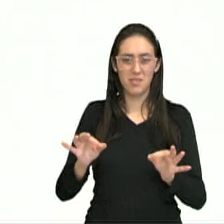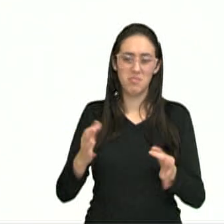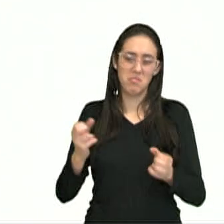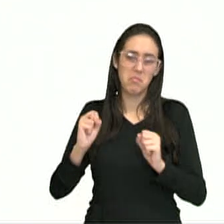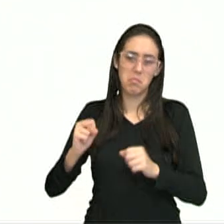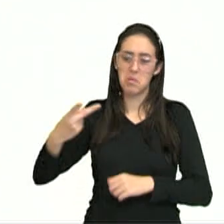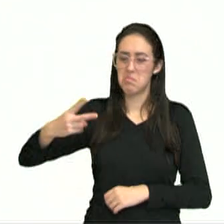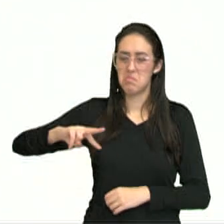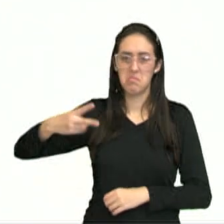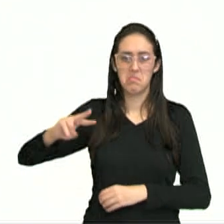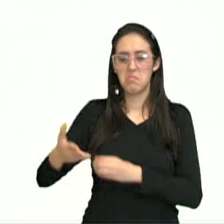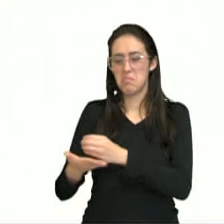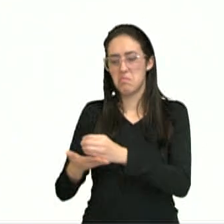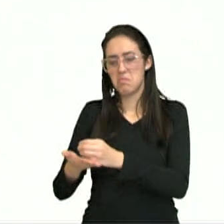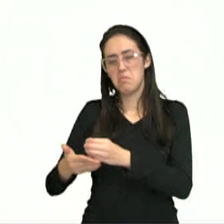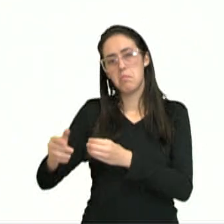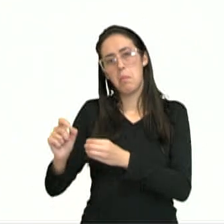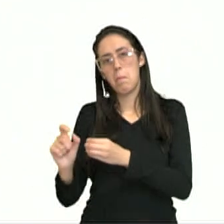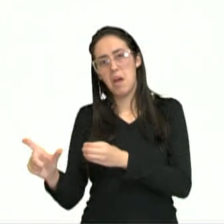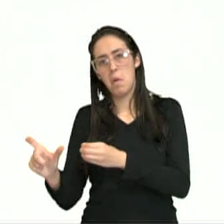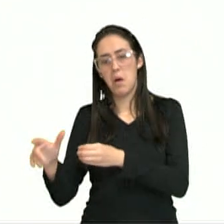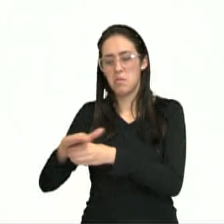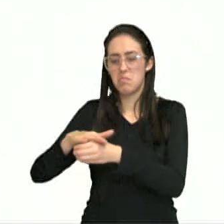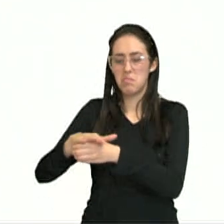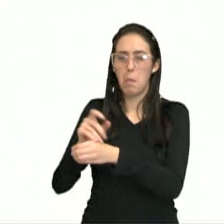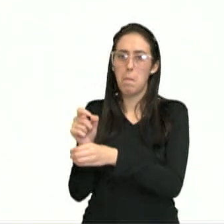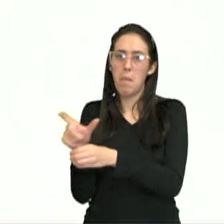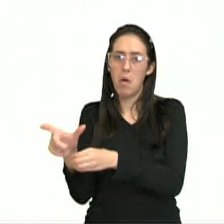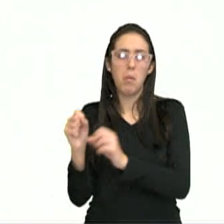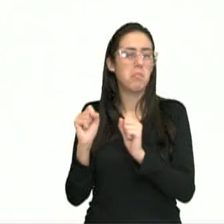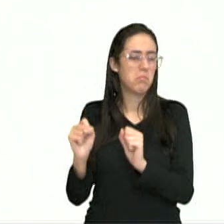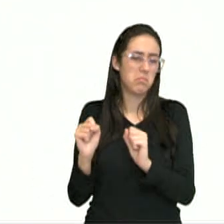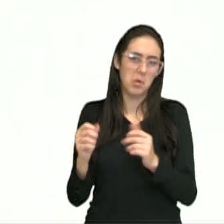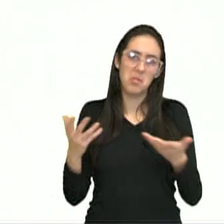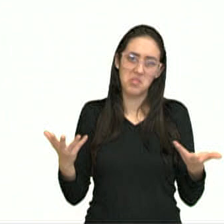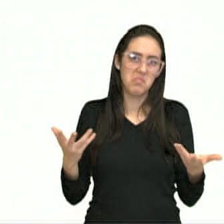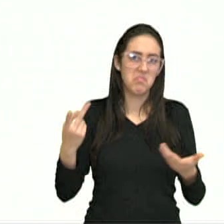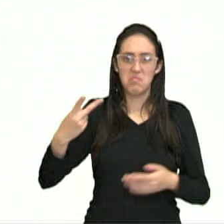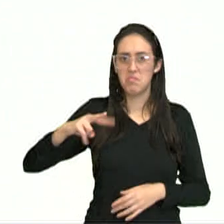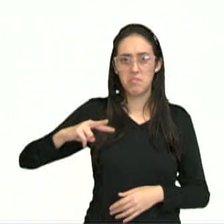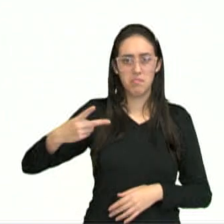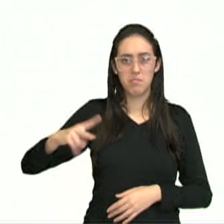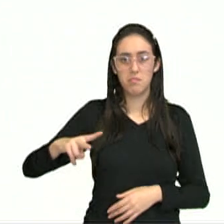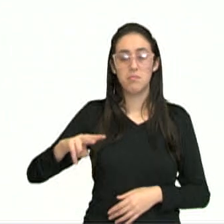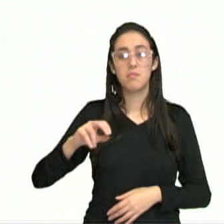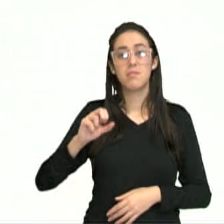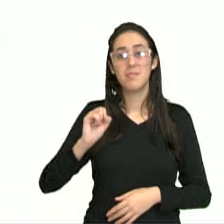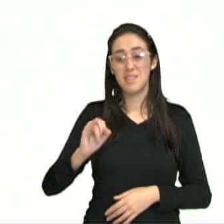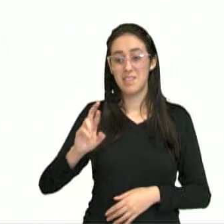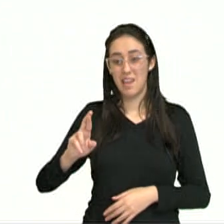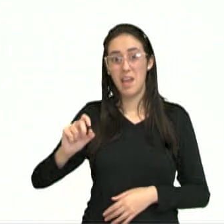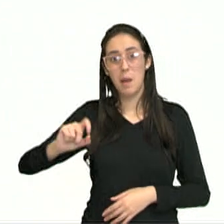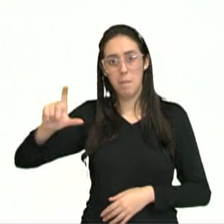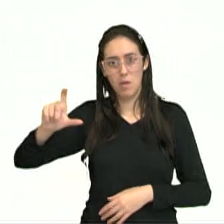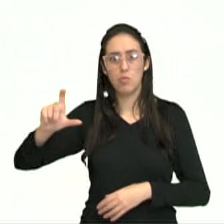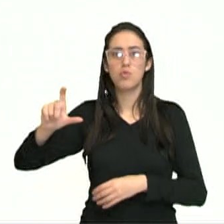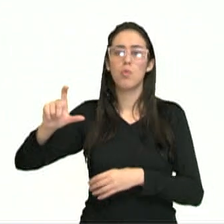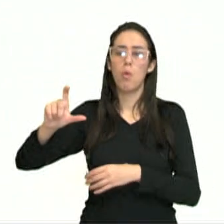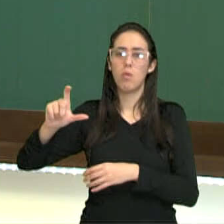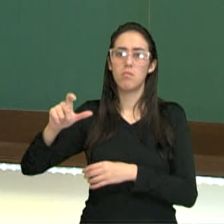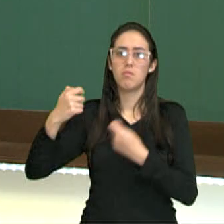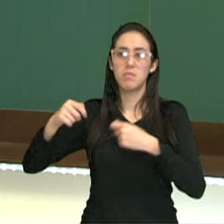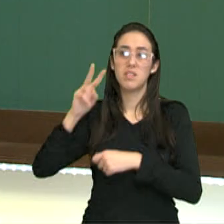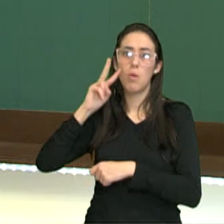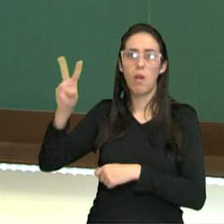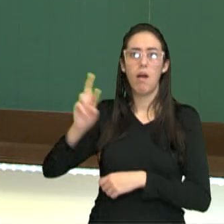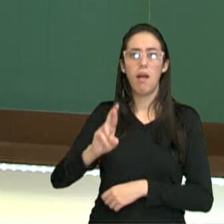Então, não pense em cima e embaixo. Pense, o que tem maior área vai ter o R maiúsculo, o de menor área, R